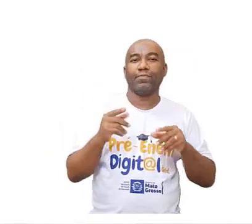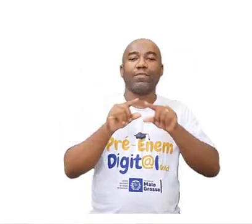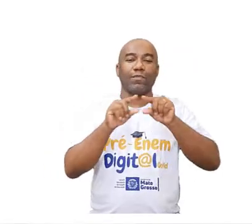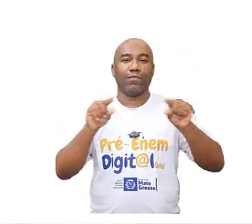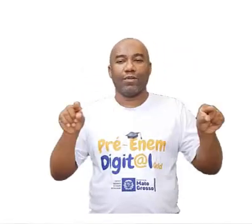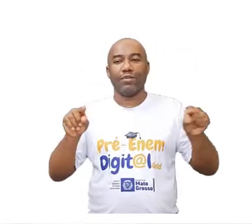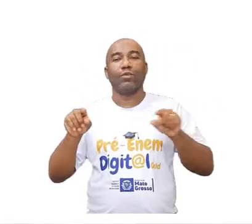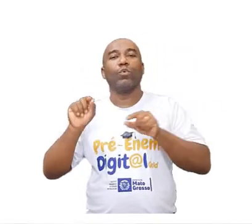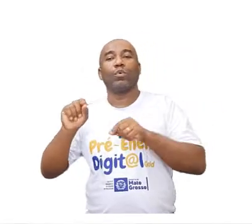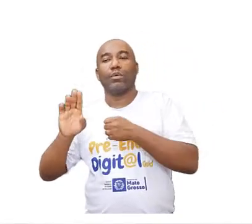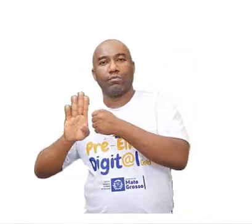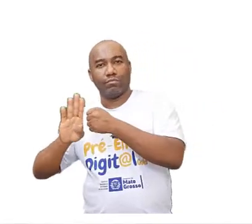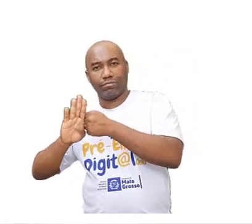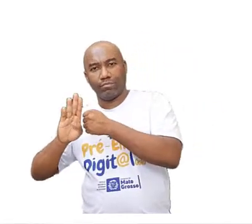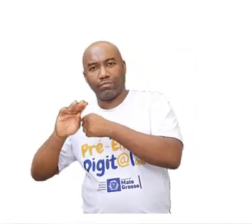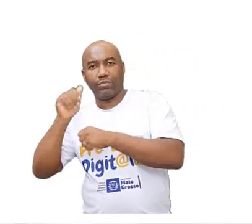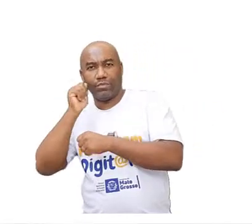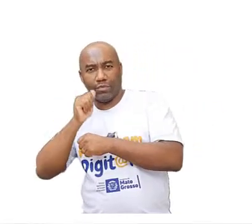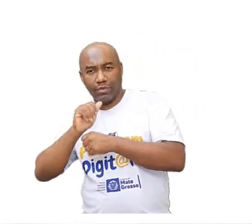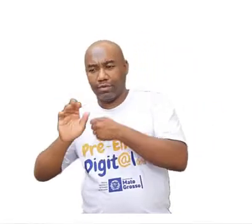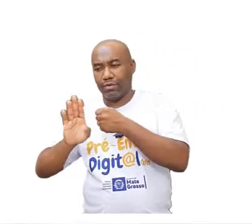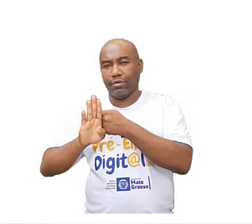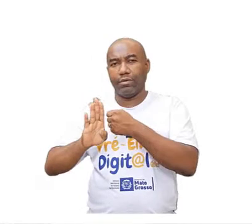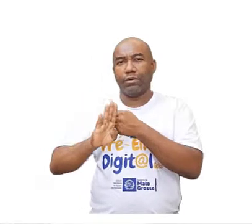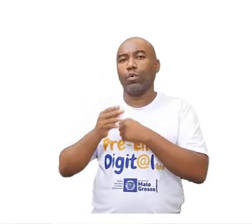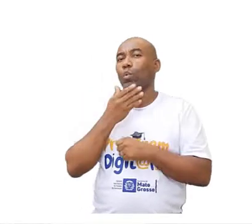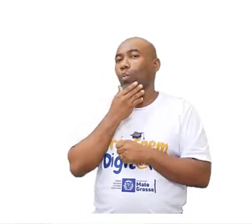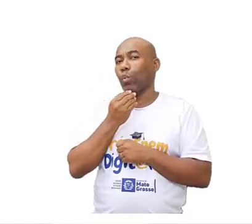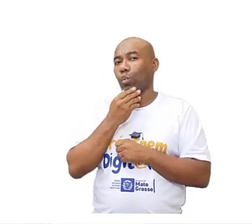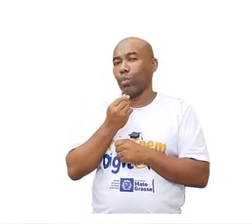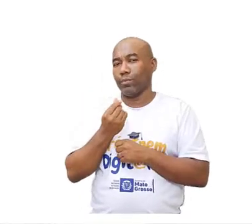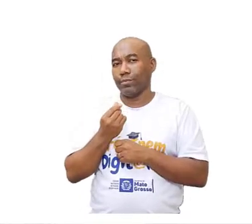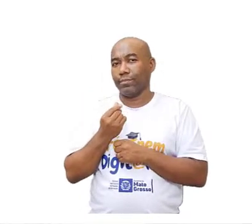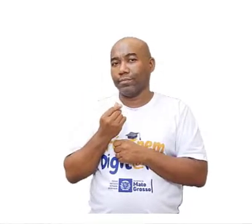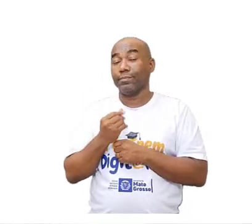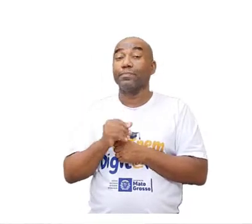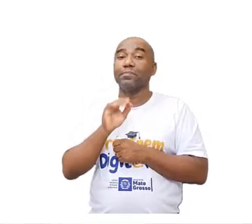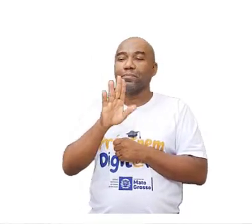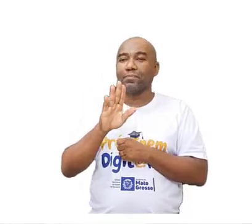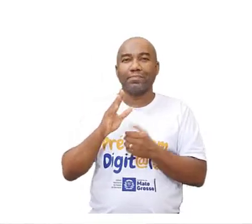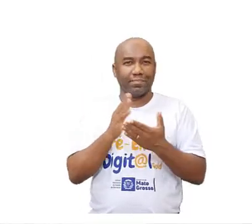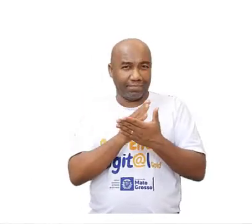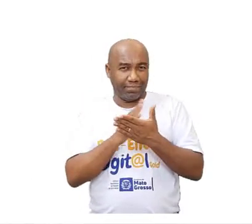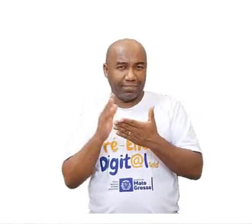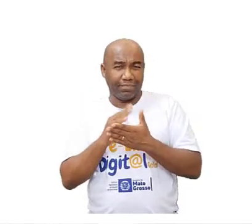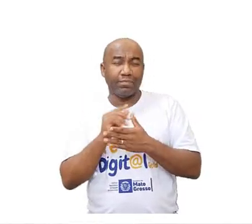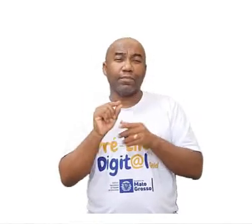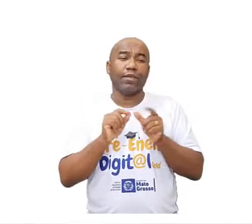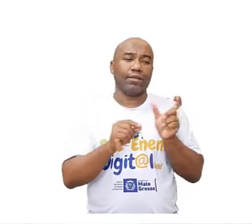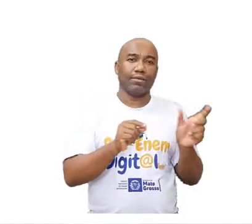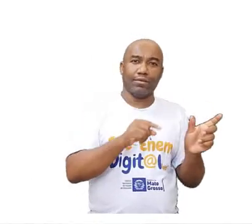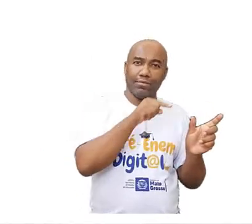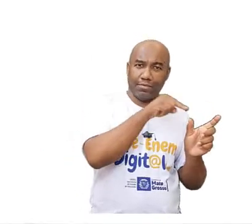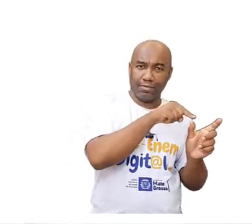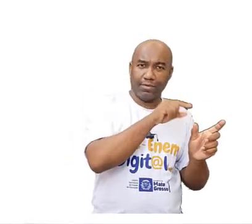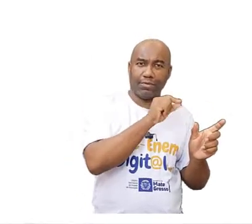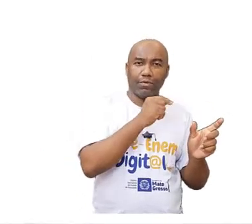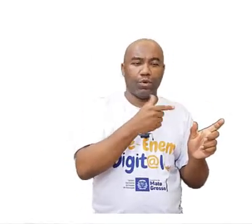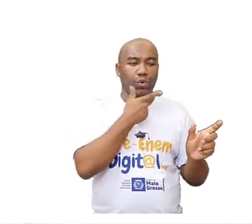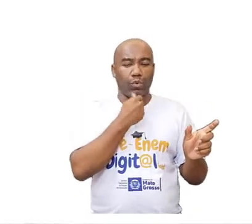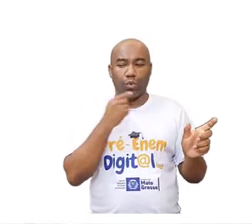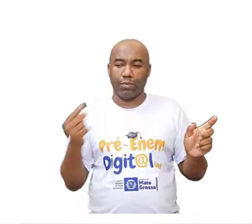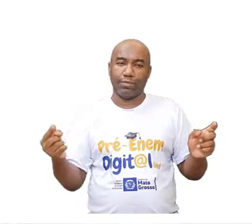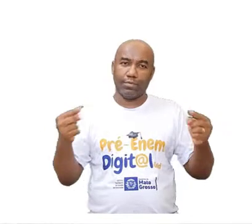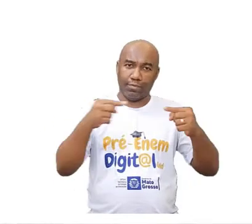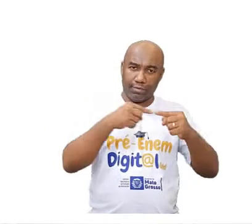feminino e um substantivo no masculino. Normalmente, as pessoas vão levar para o masculino